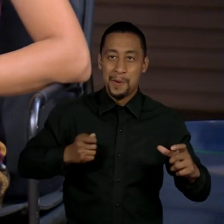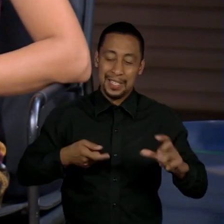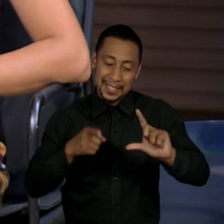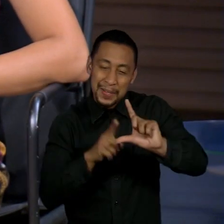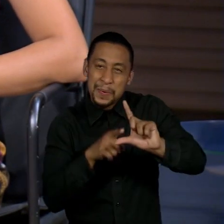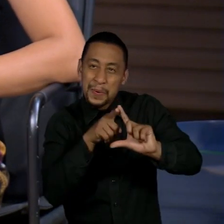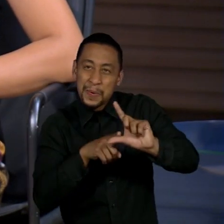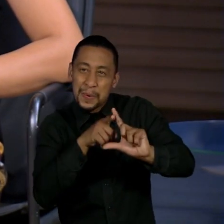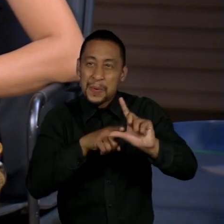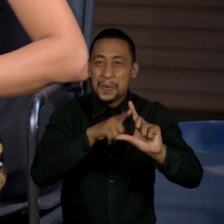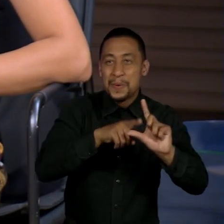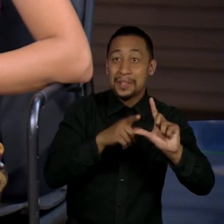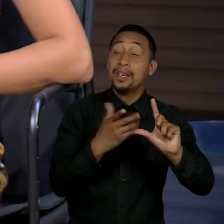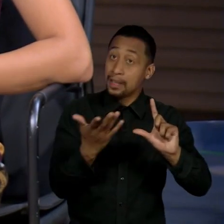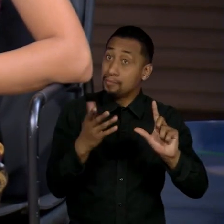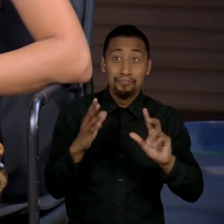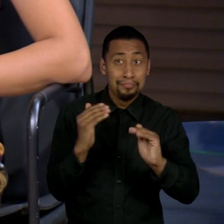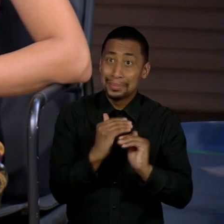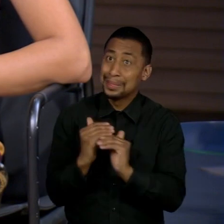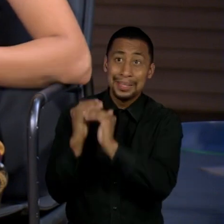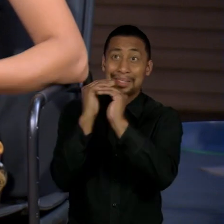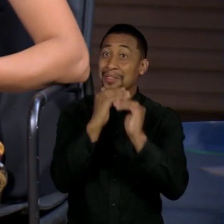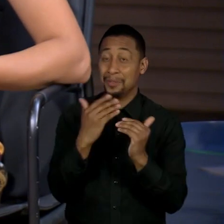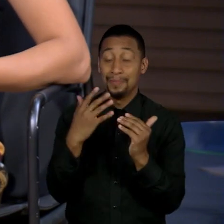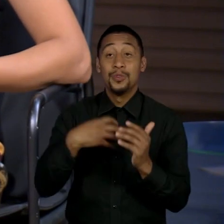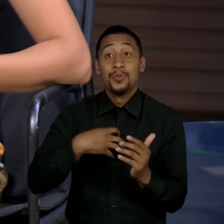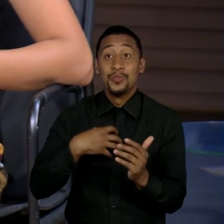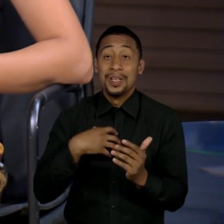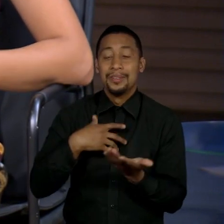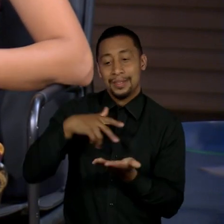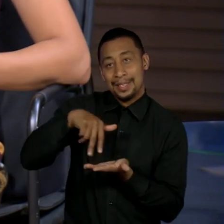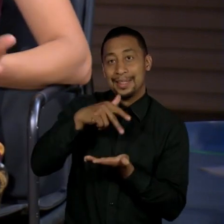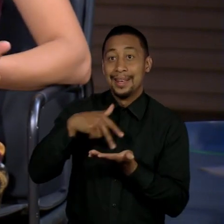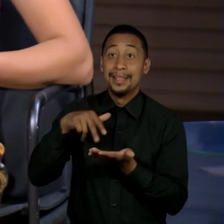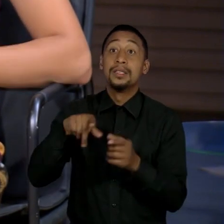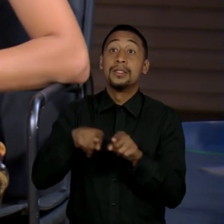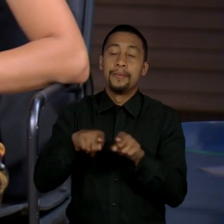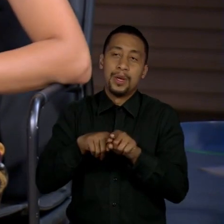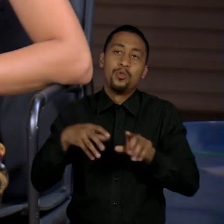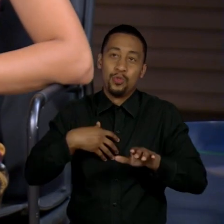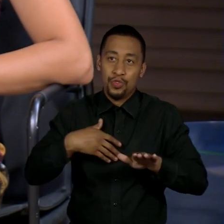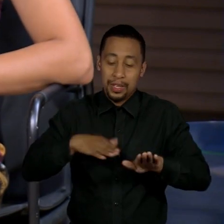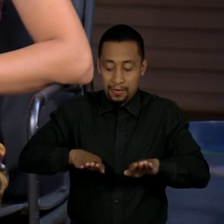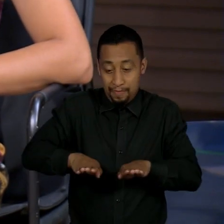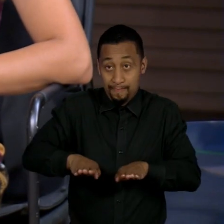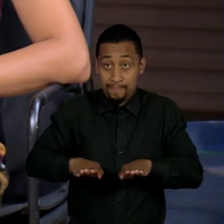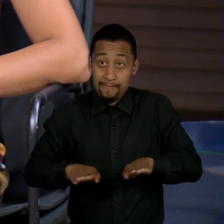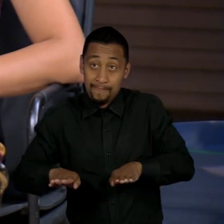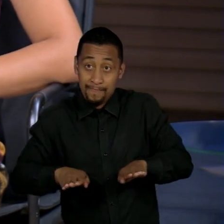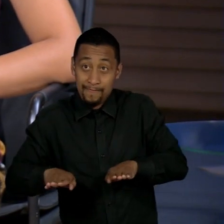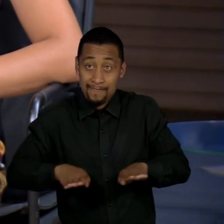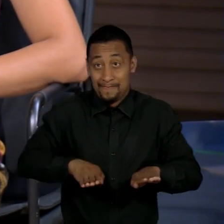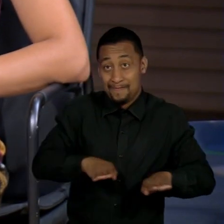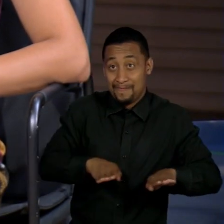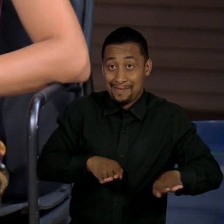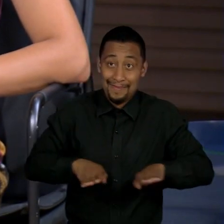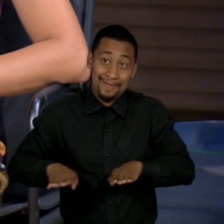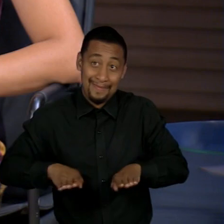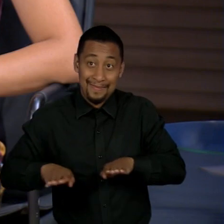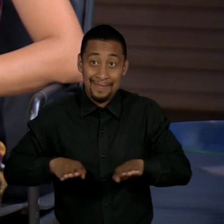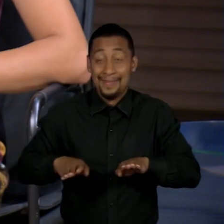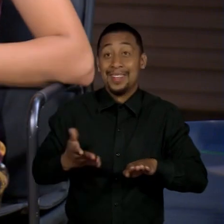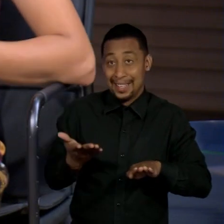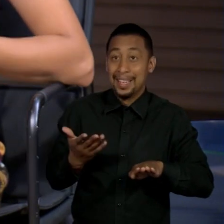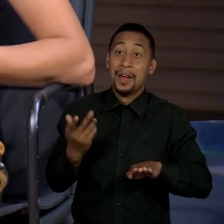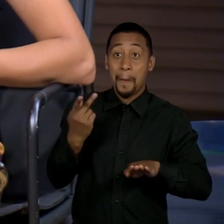nosso forró, do baião, do xote, do coco e do arrastapé, que é o ritmo da quadrilha que a gente dança, né, na festa junina. Então,